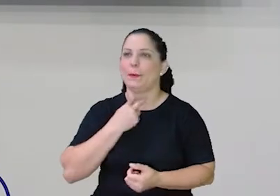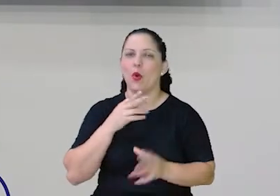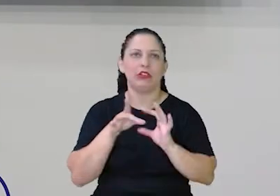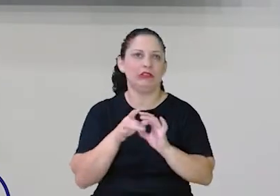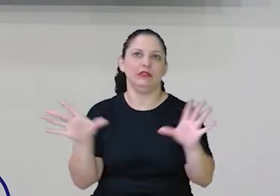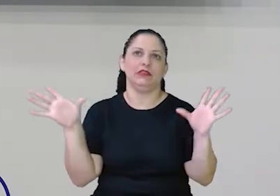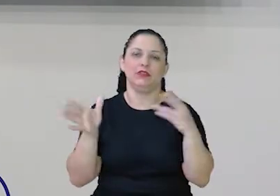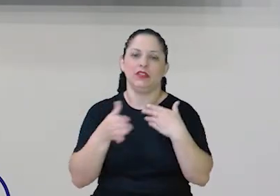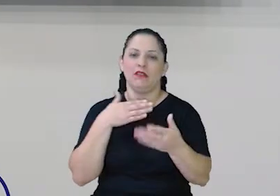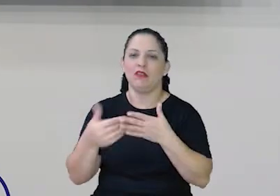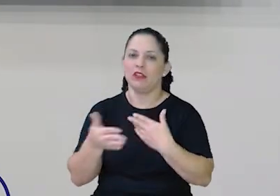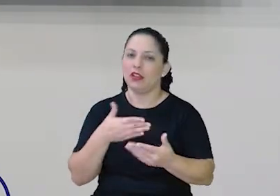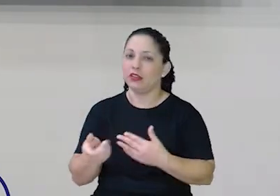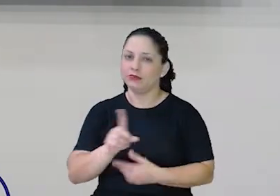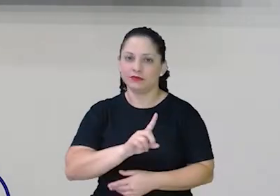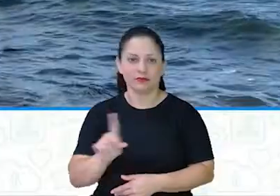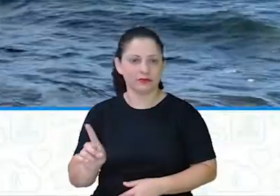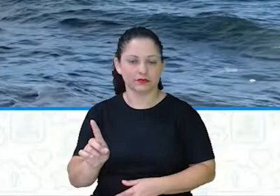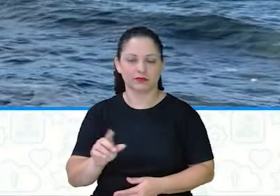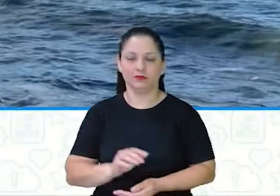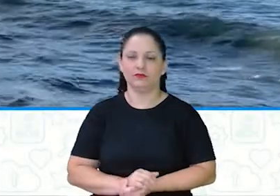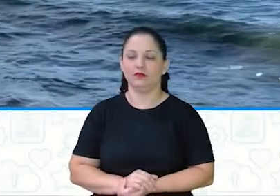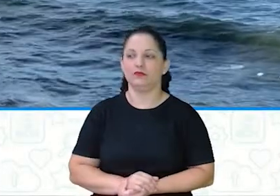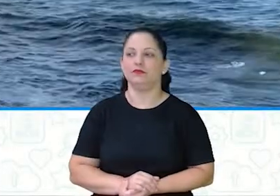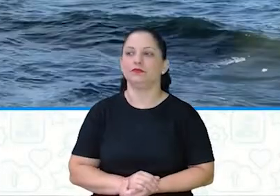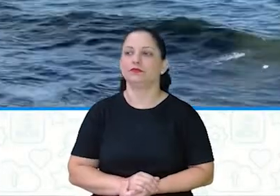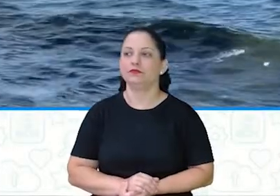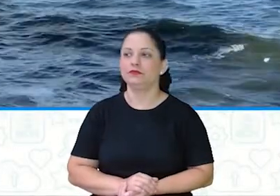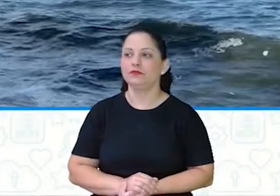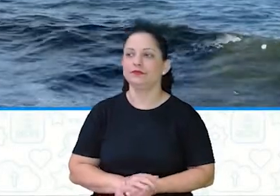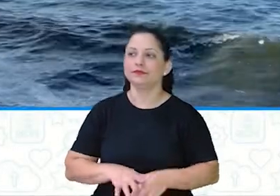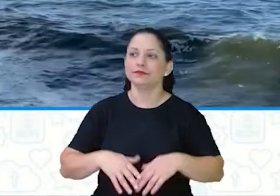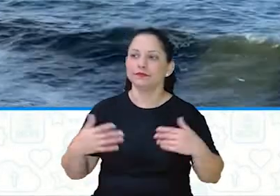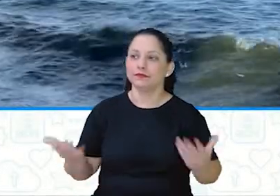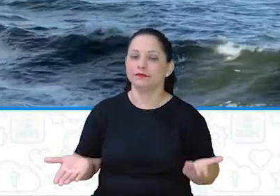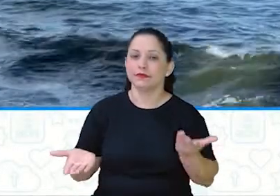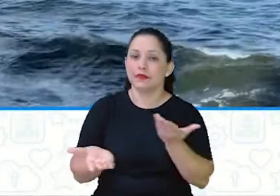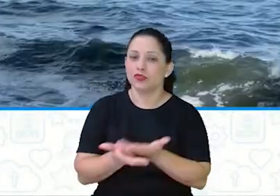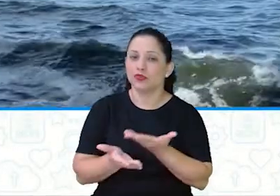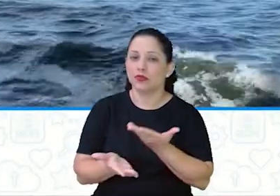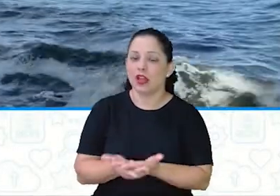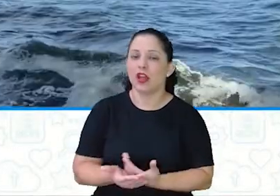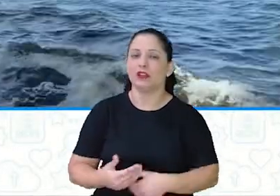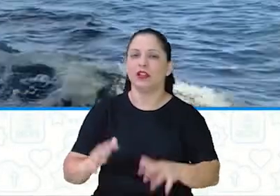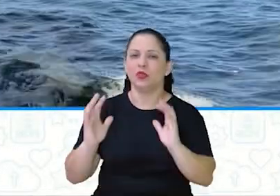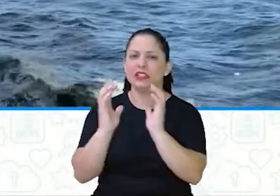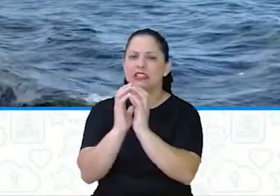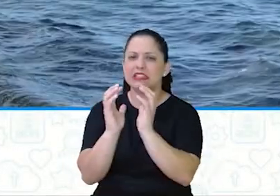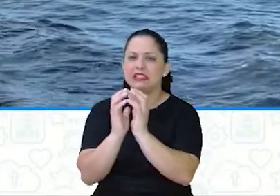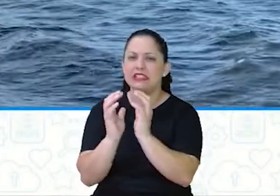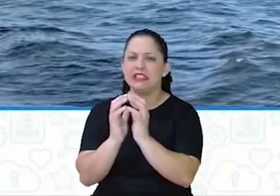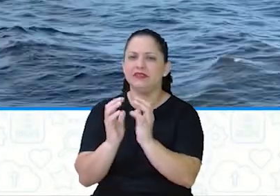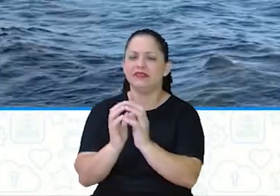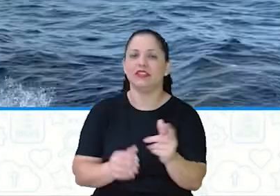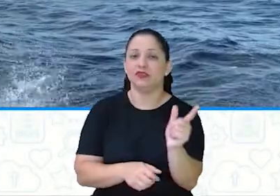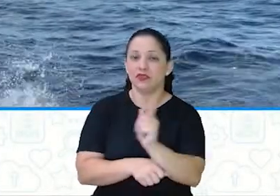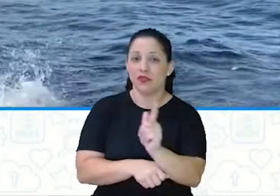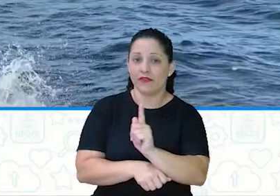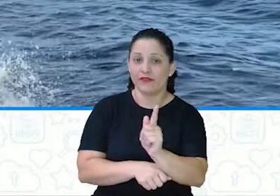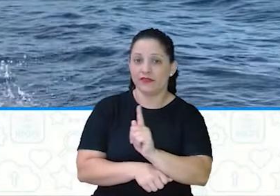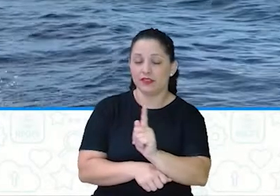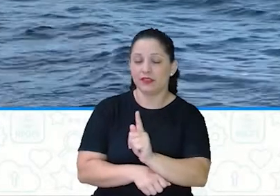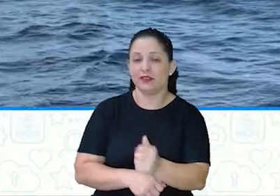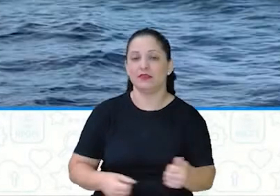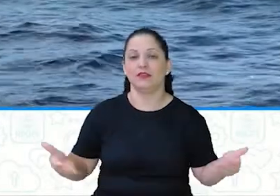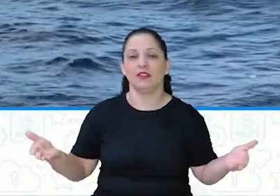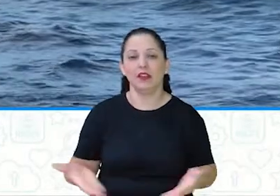tá? Então, já que a gente está falando sobre essa questão do Recife, sobre a geografia do Recife, a gente vai falar um